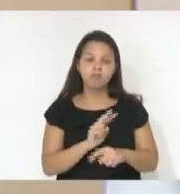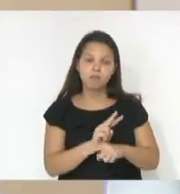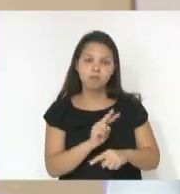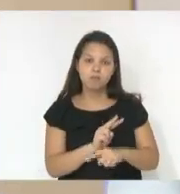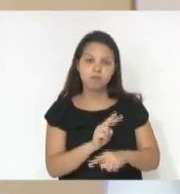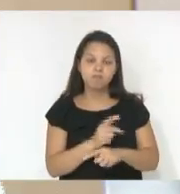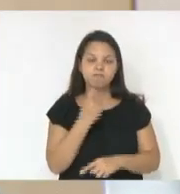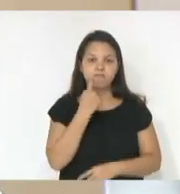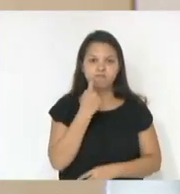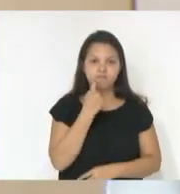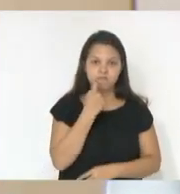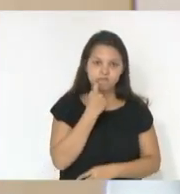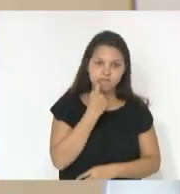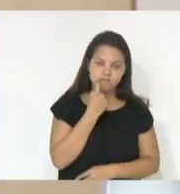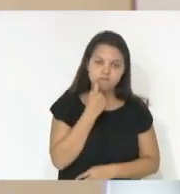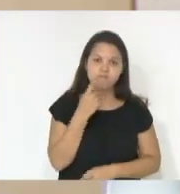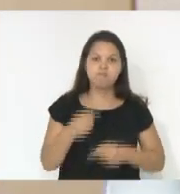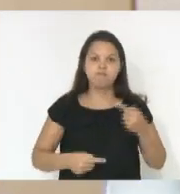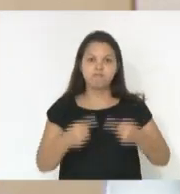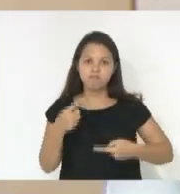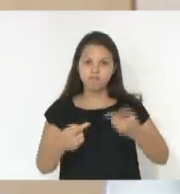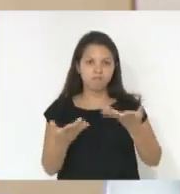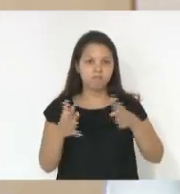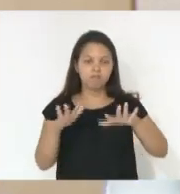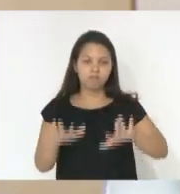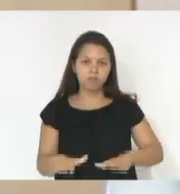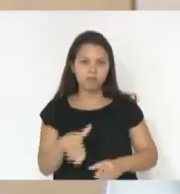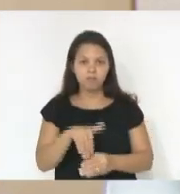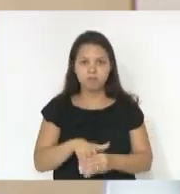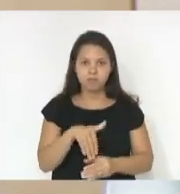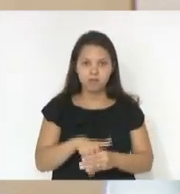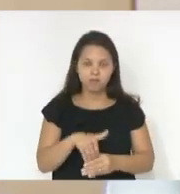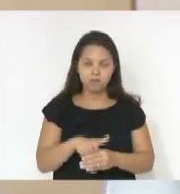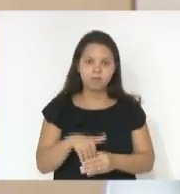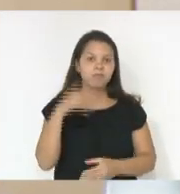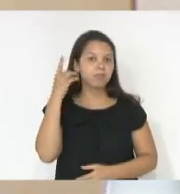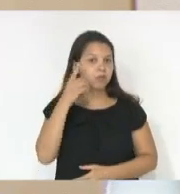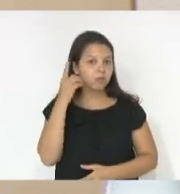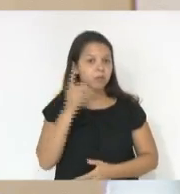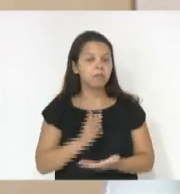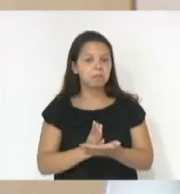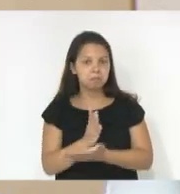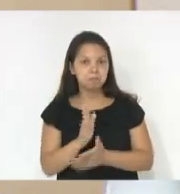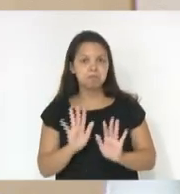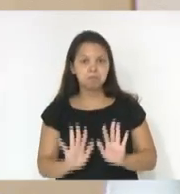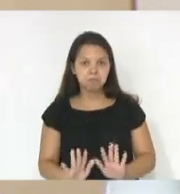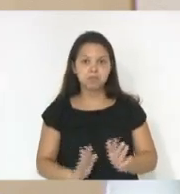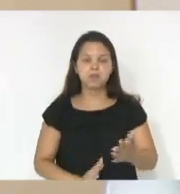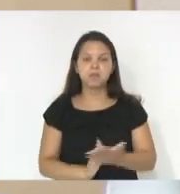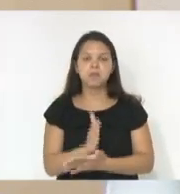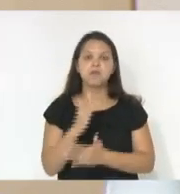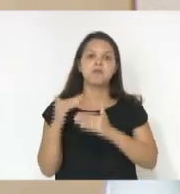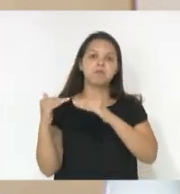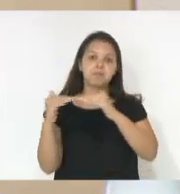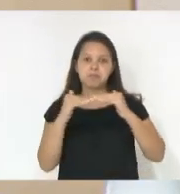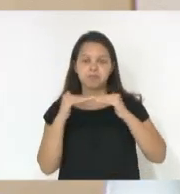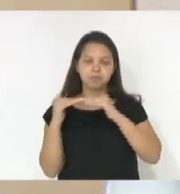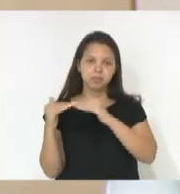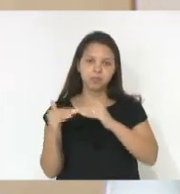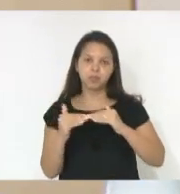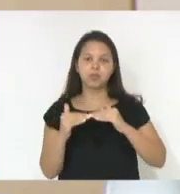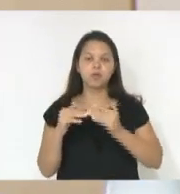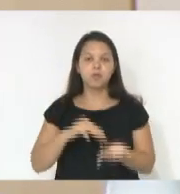discussão. Não havendo quem queira discutir em votação, deputados que aprovam, permaneçam como se encontram. Aprovado por unanimidade.